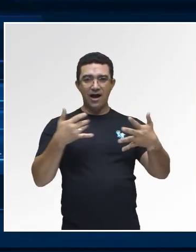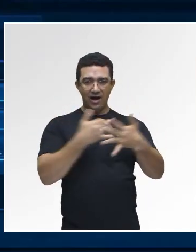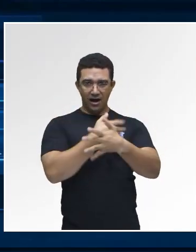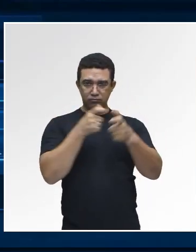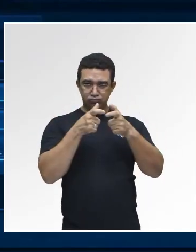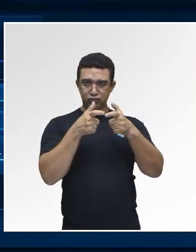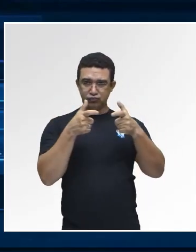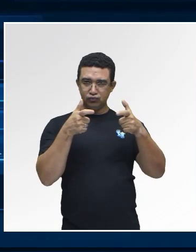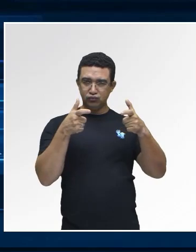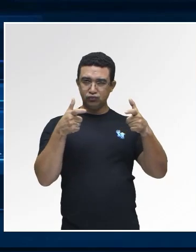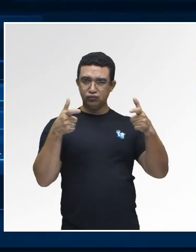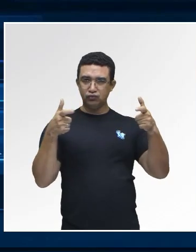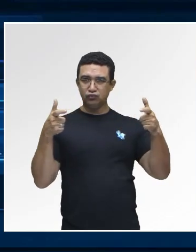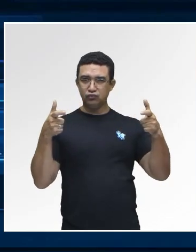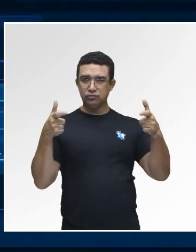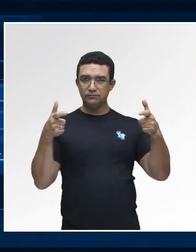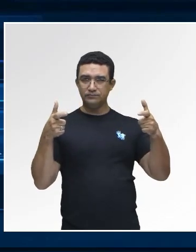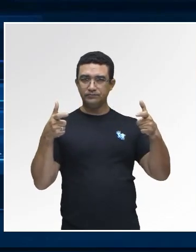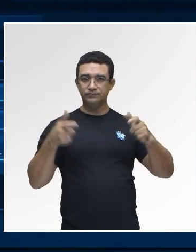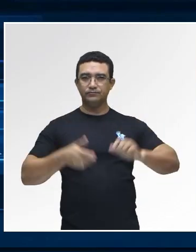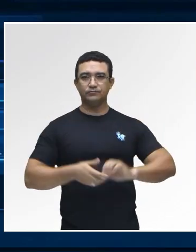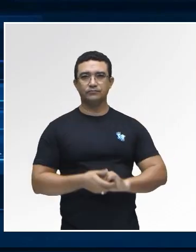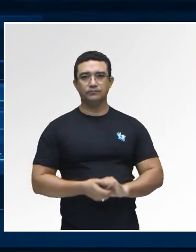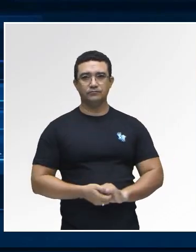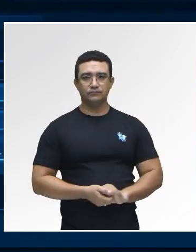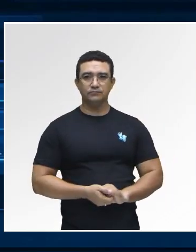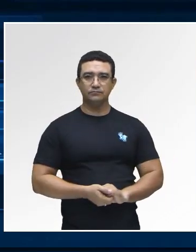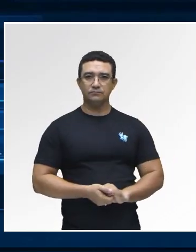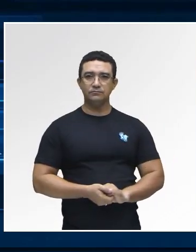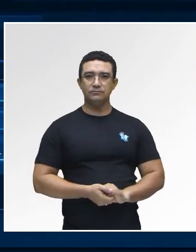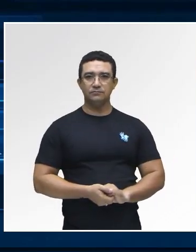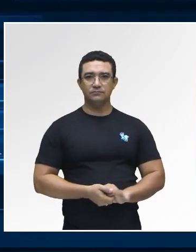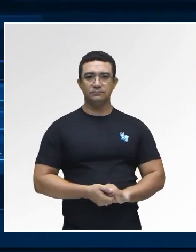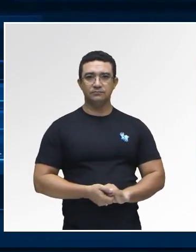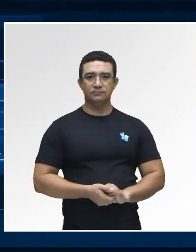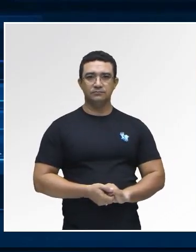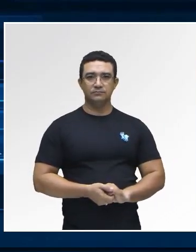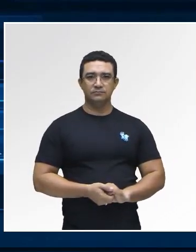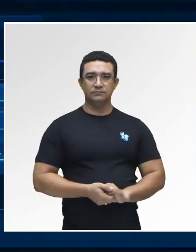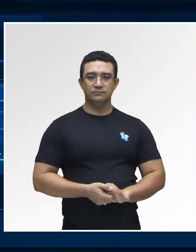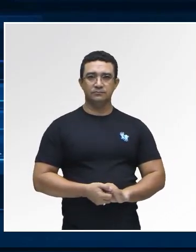das cidades e vamos voltar ali para a vida agrária,